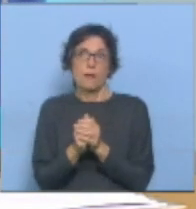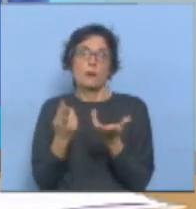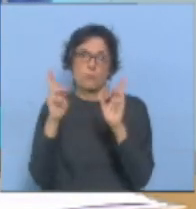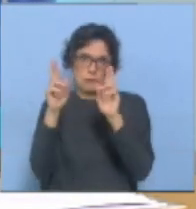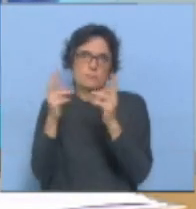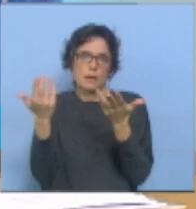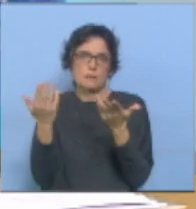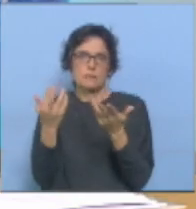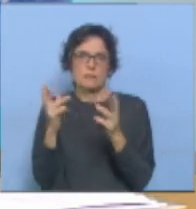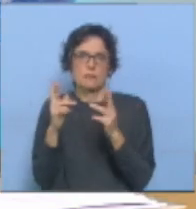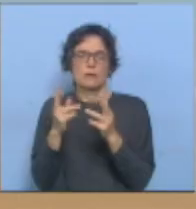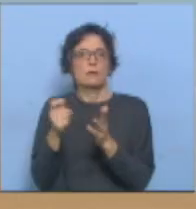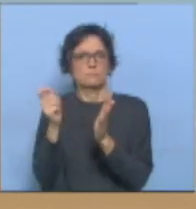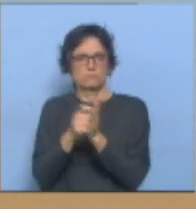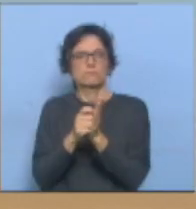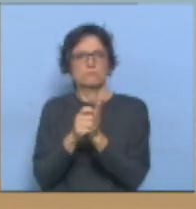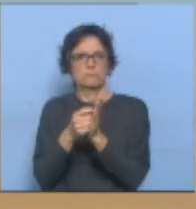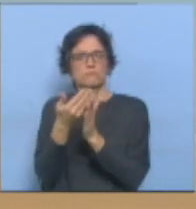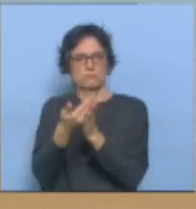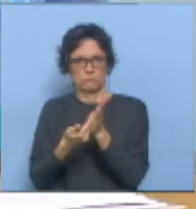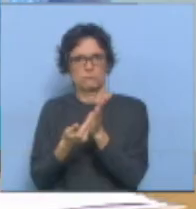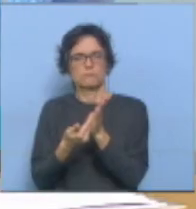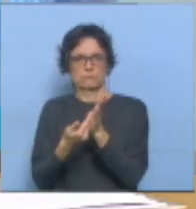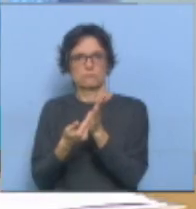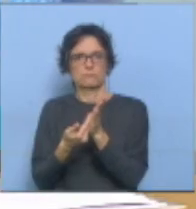a agenda também. Marcar a agenda, não é? Marcar a agenda de